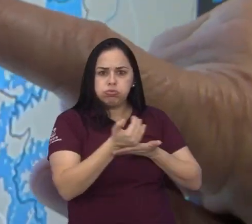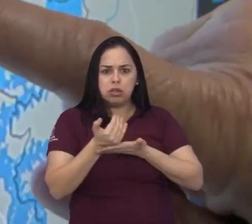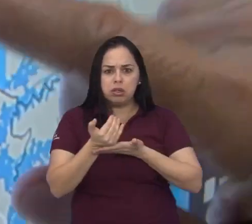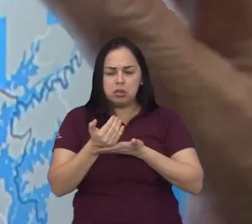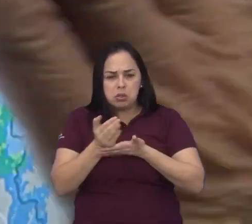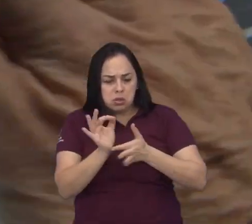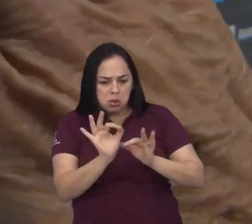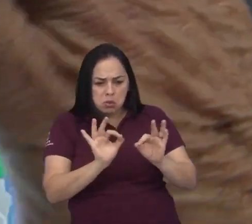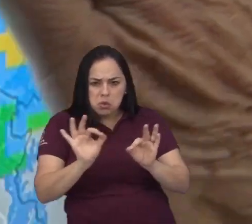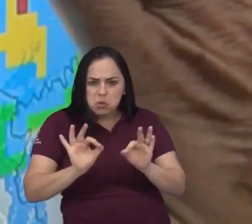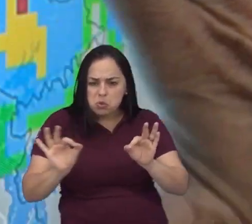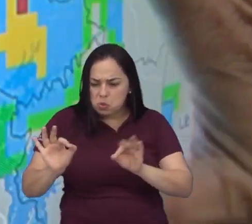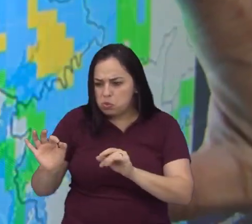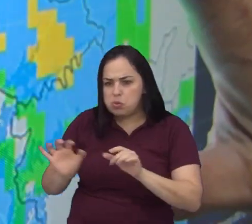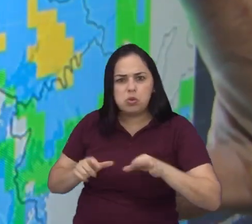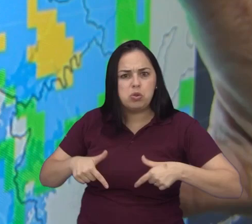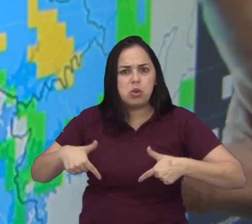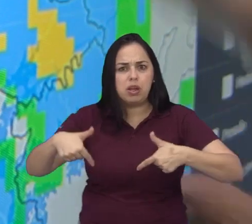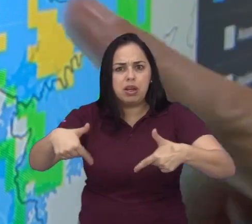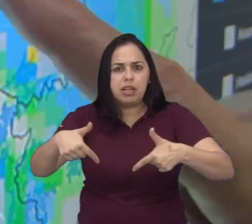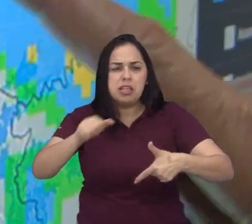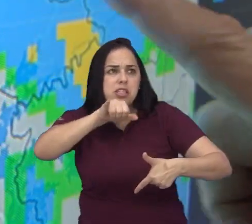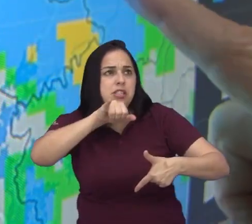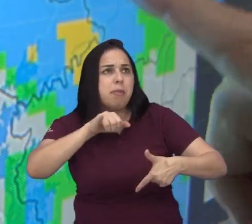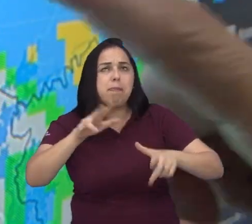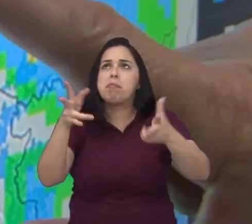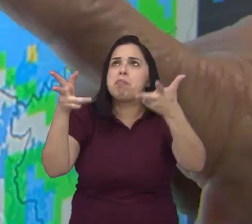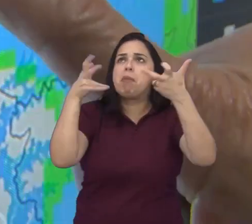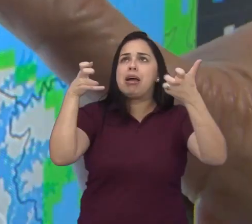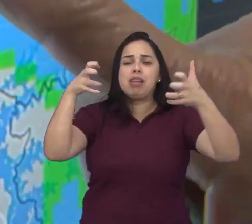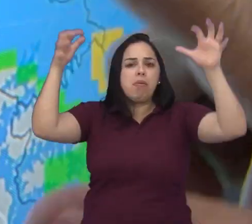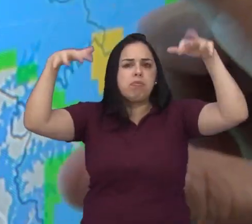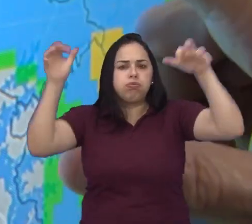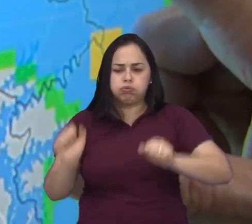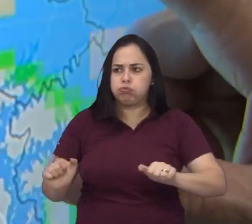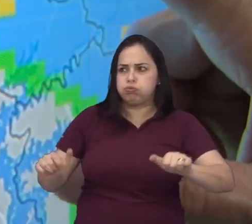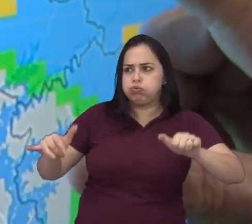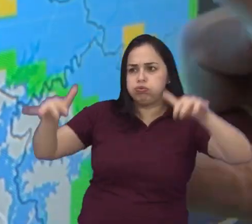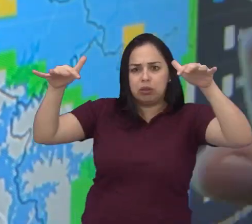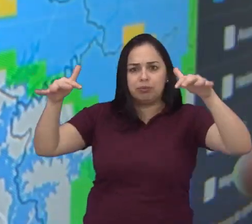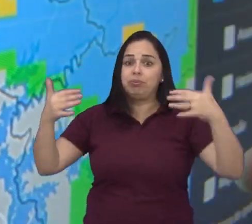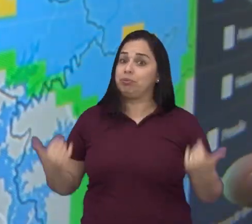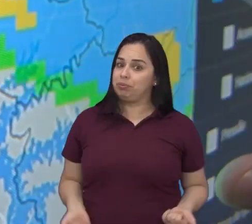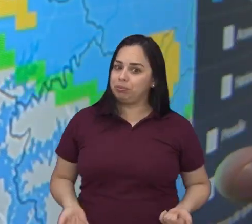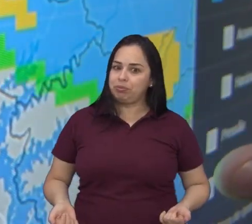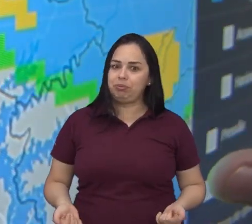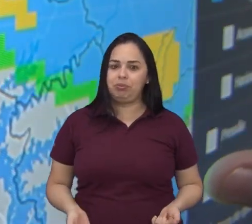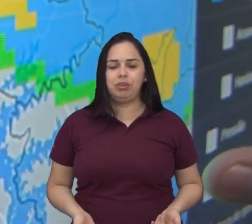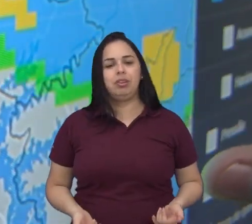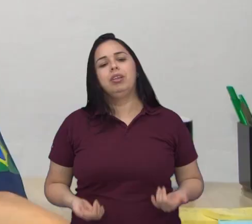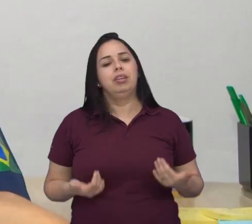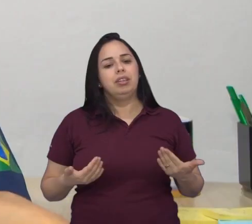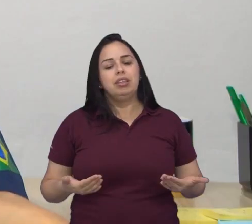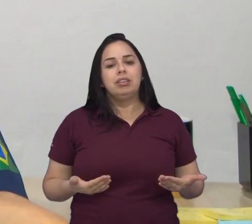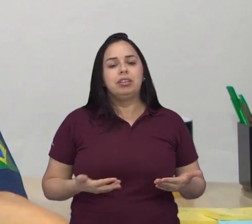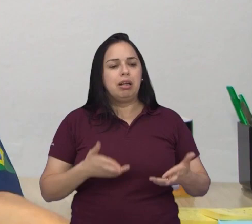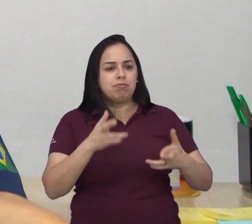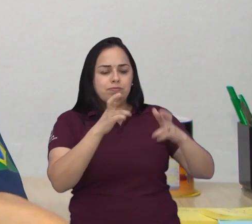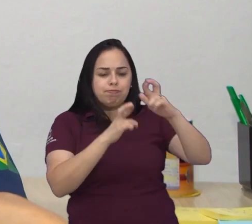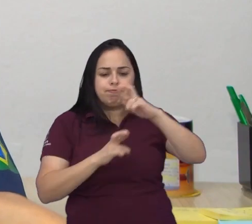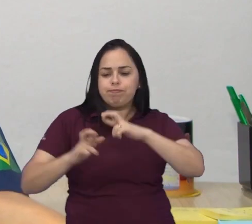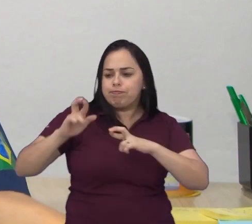agentes conseguem montar planos de ação quando há risco iminente de eventos climáticos extremos. Com